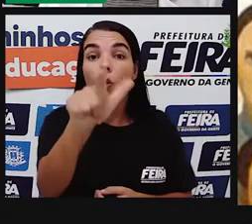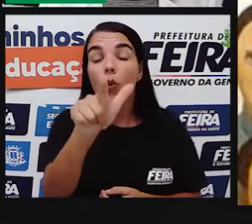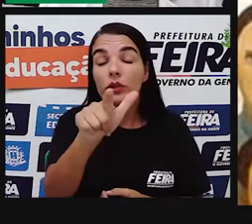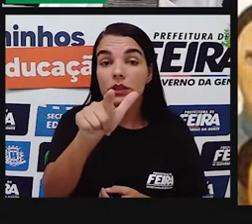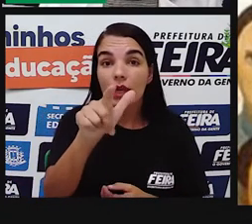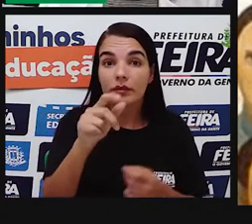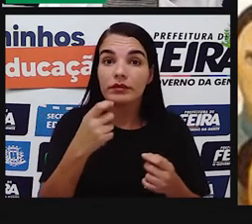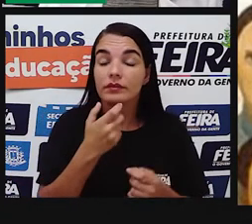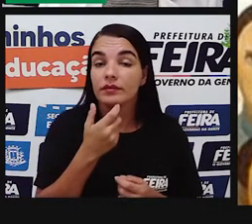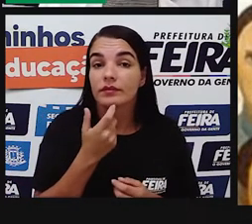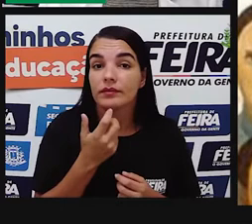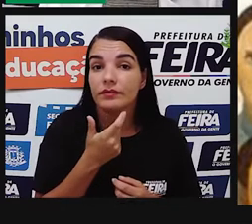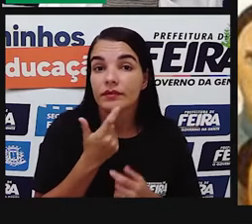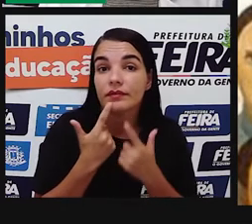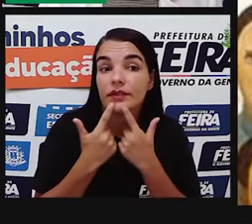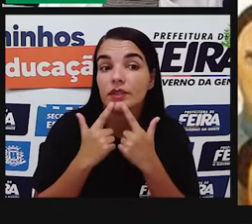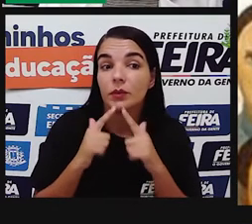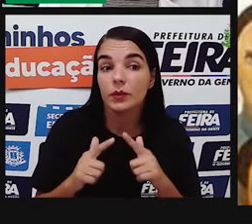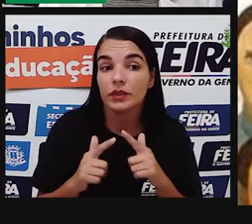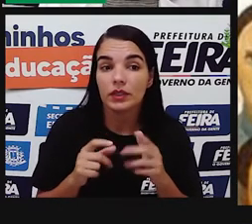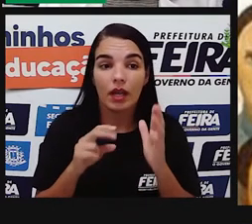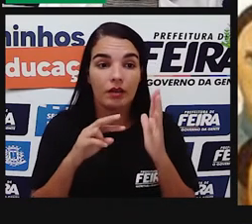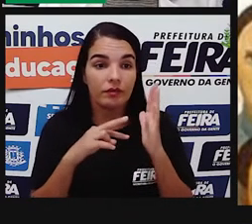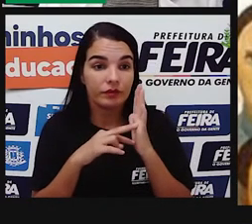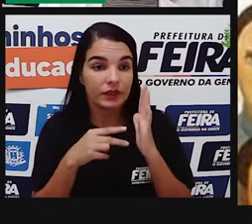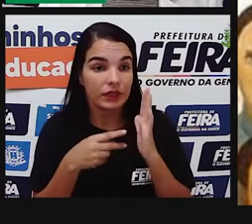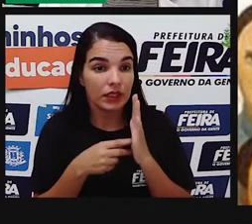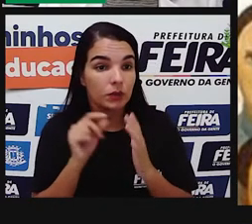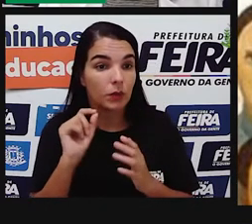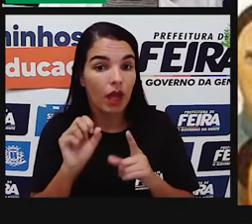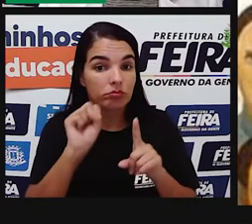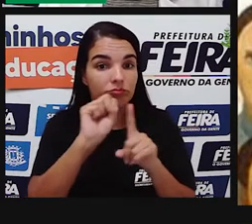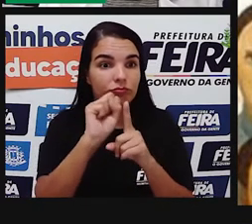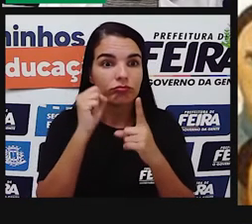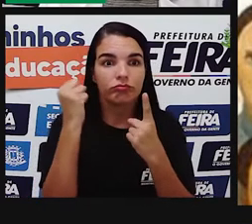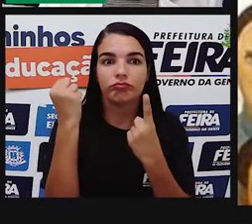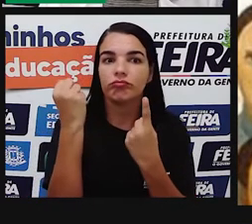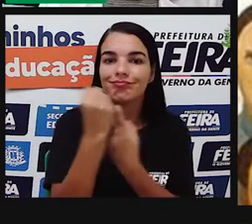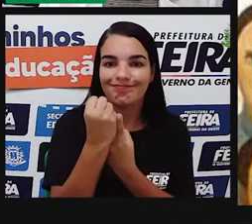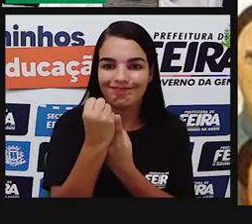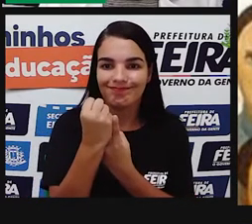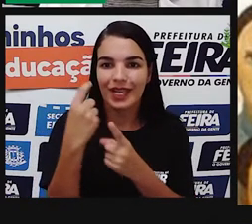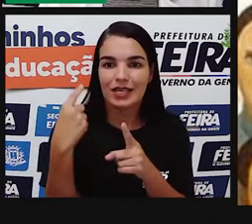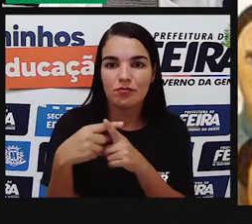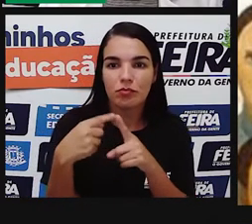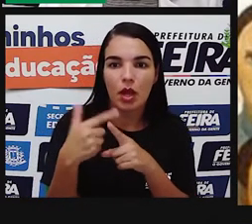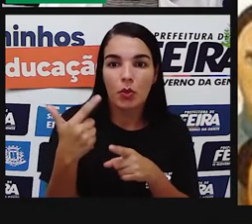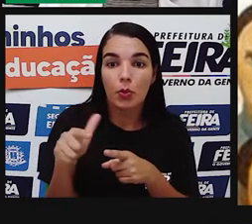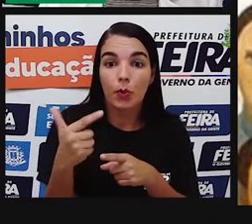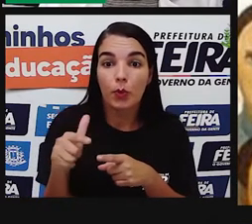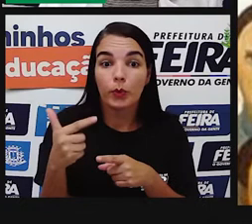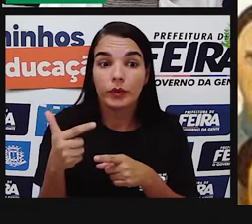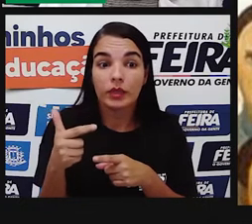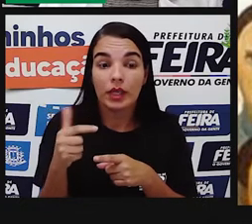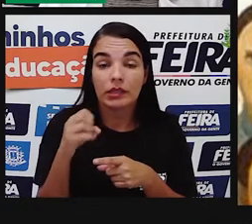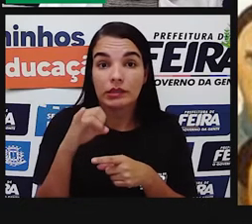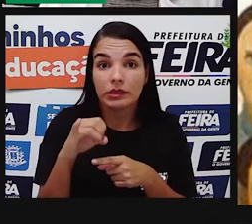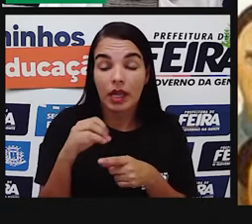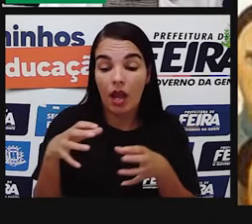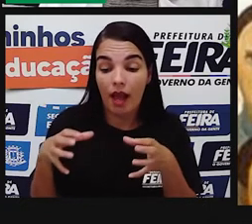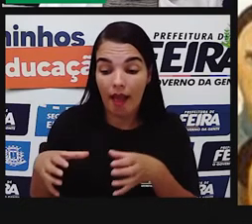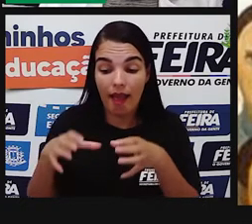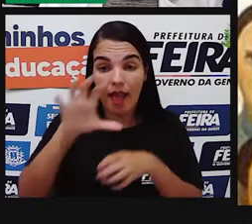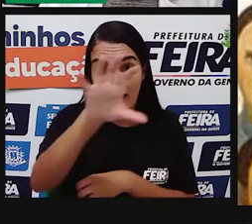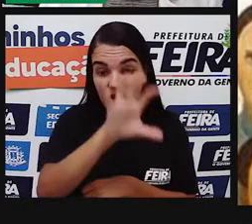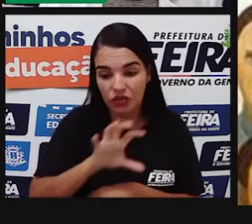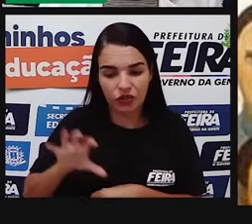social. São as variantes linguísticas que não dependem da região em que o falante vive, mas sim dos grupos sociais em que